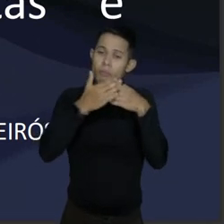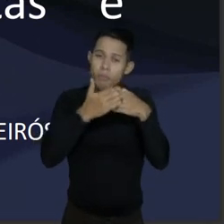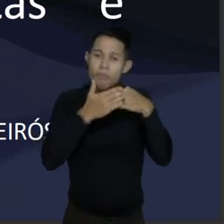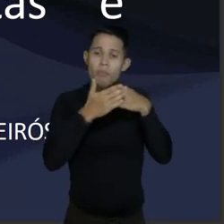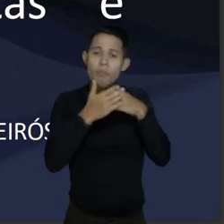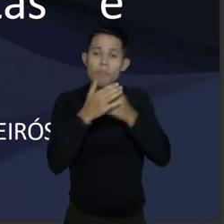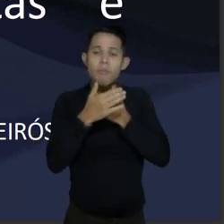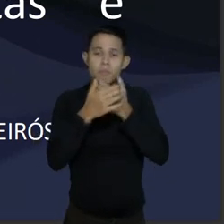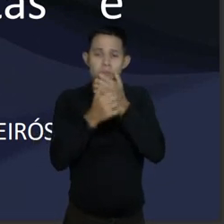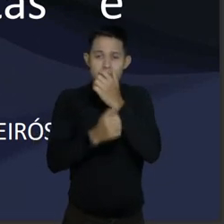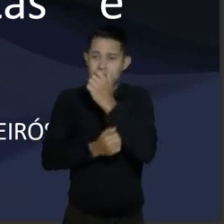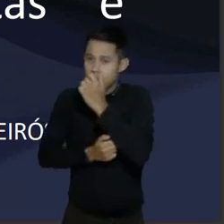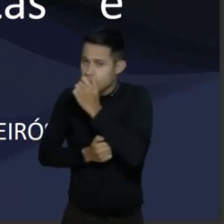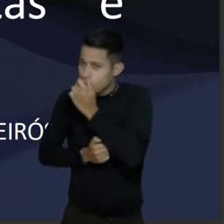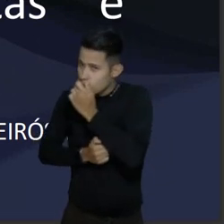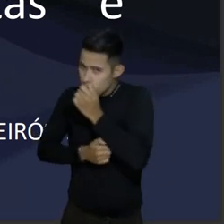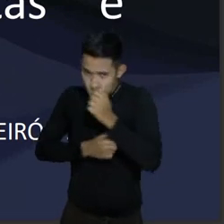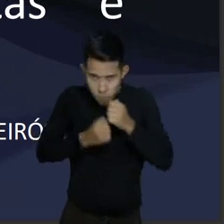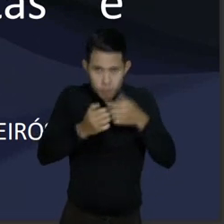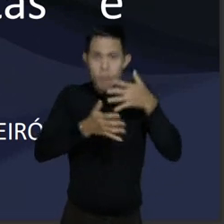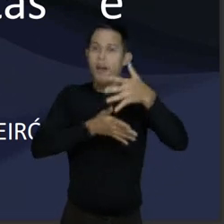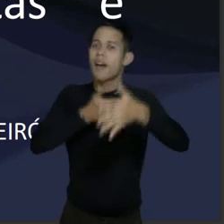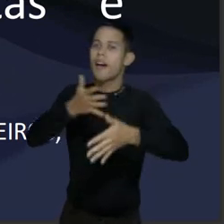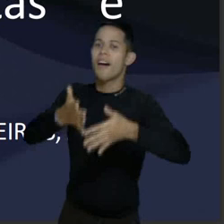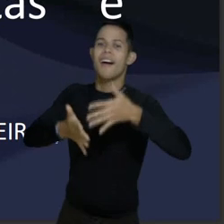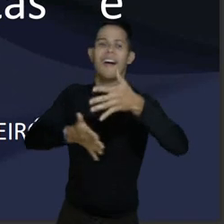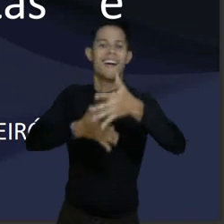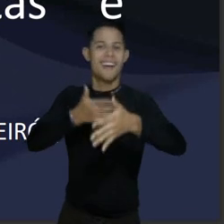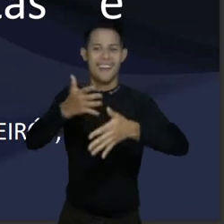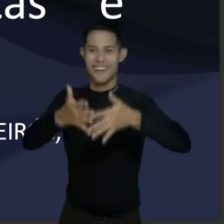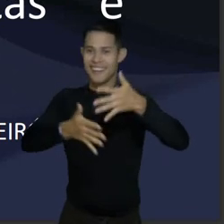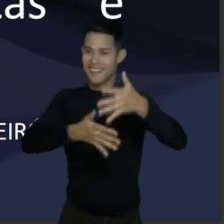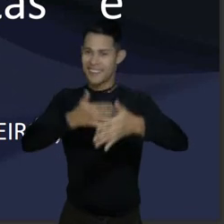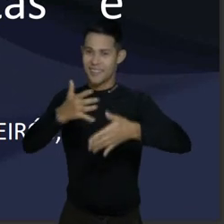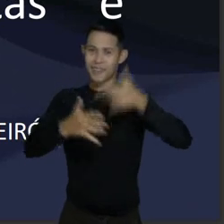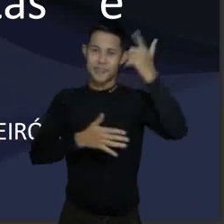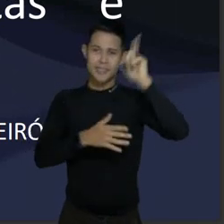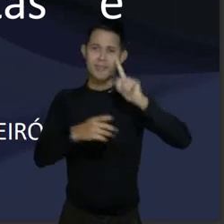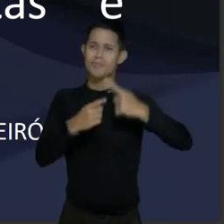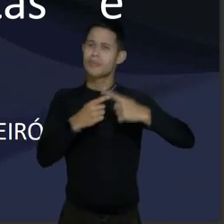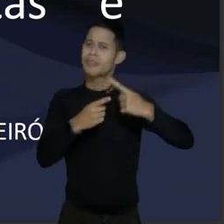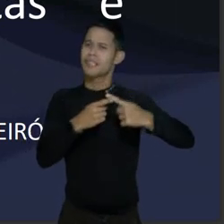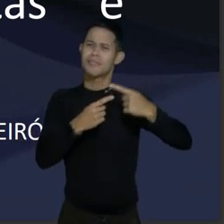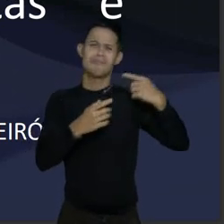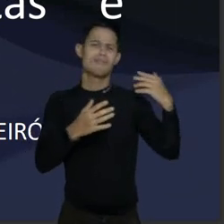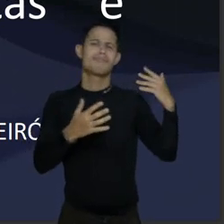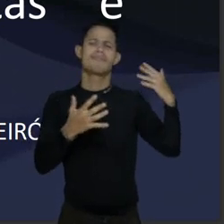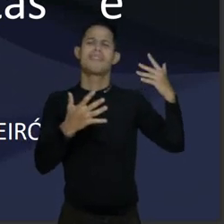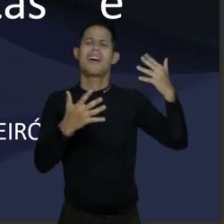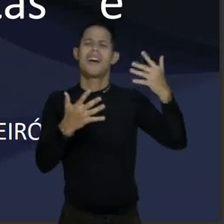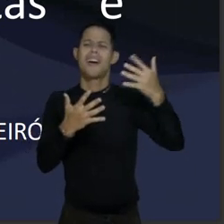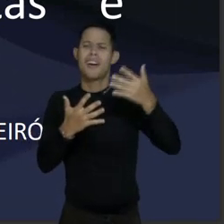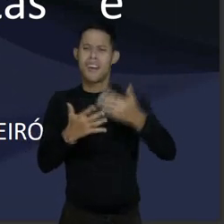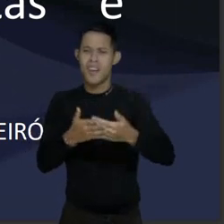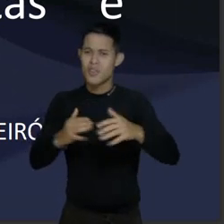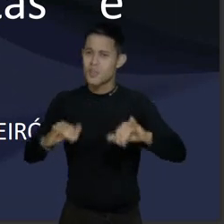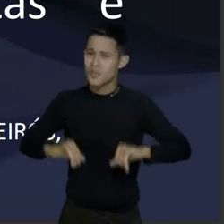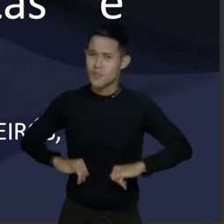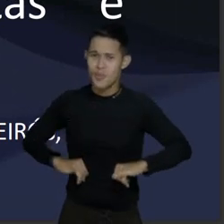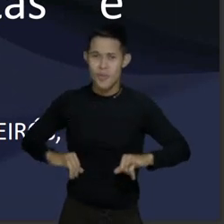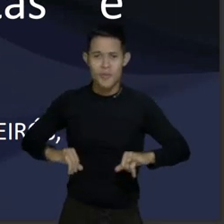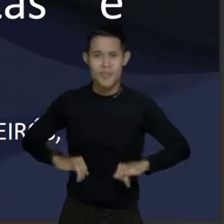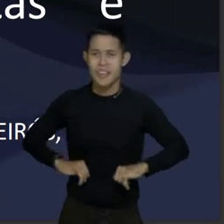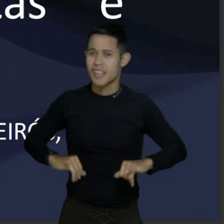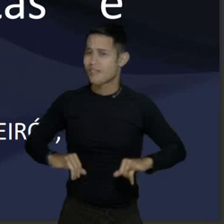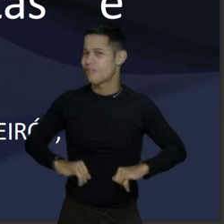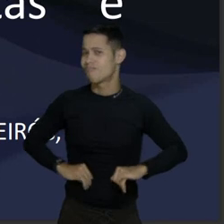por depois de muito tempo sofrendo sofrendo por não ser